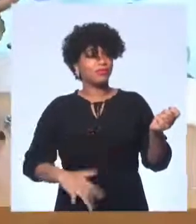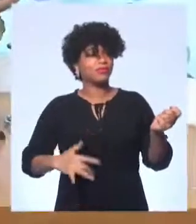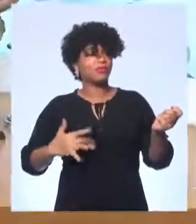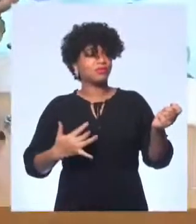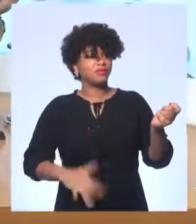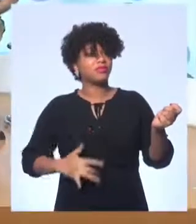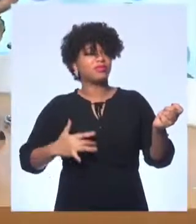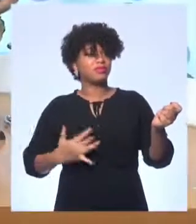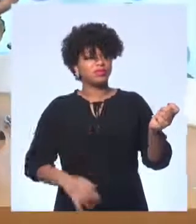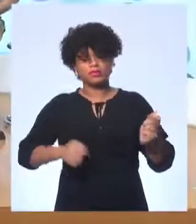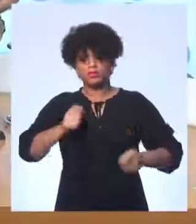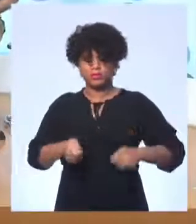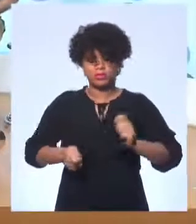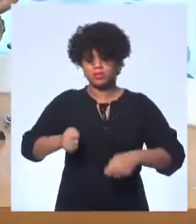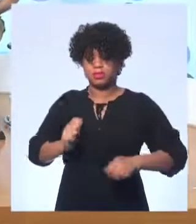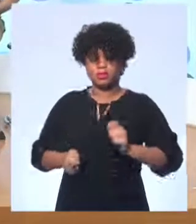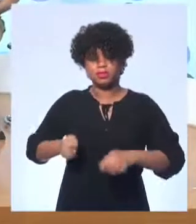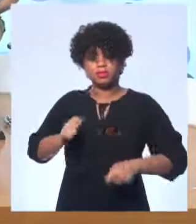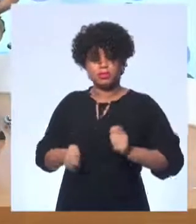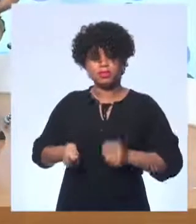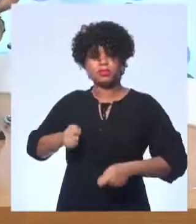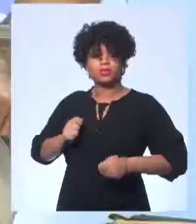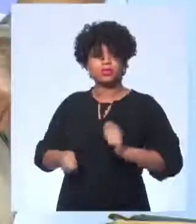2, 3.